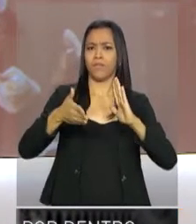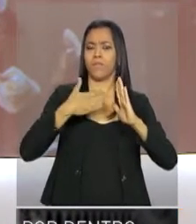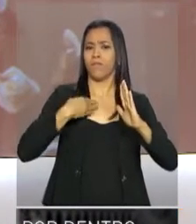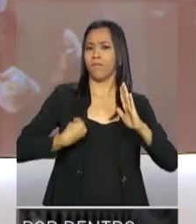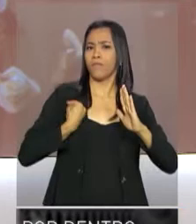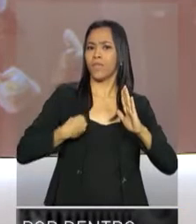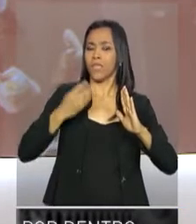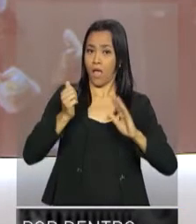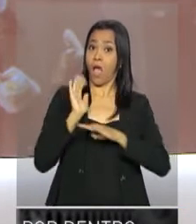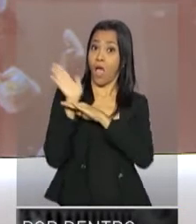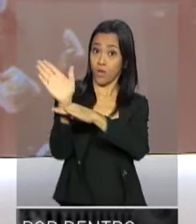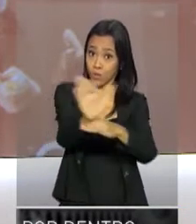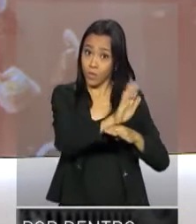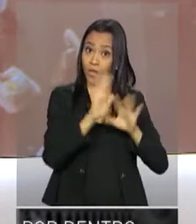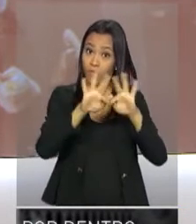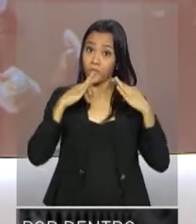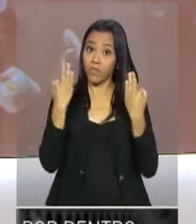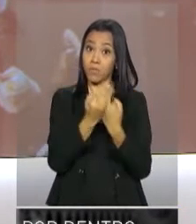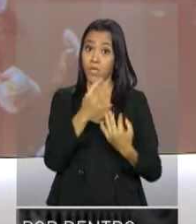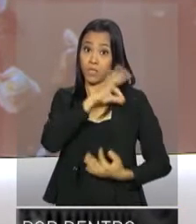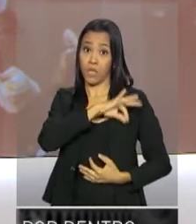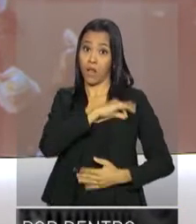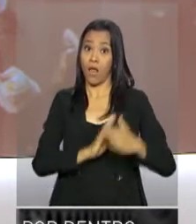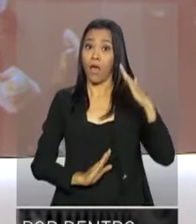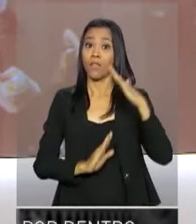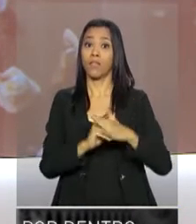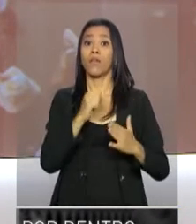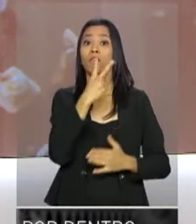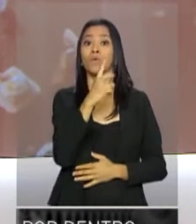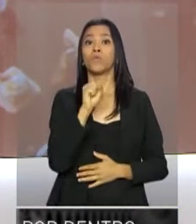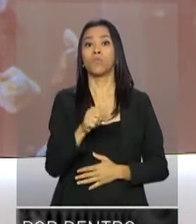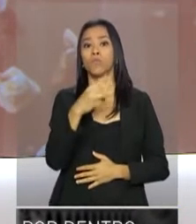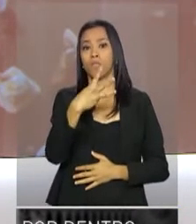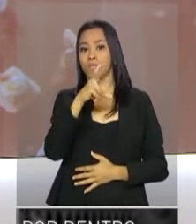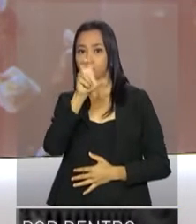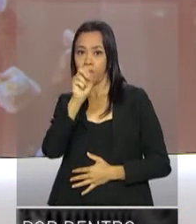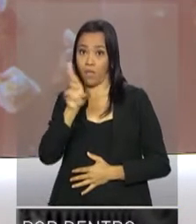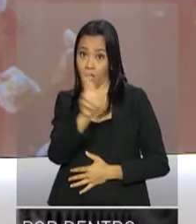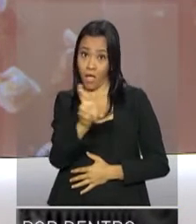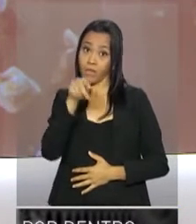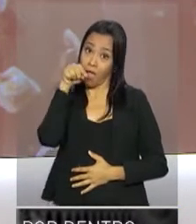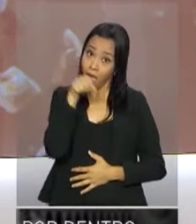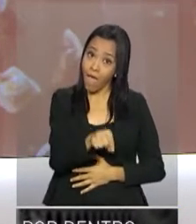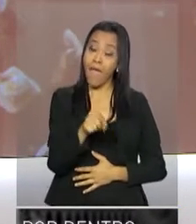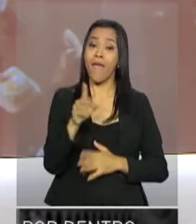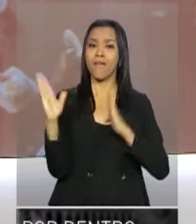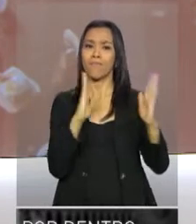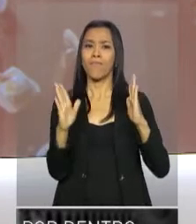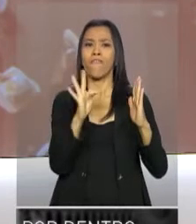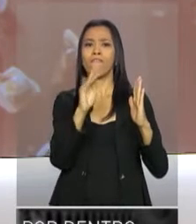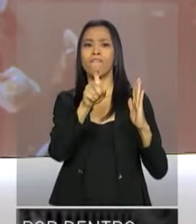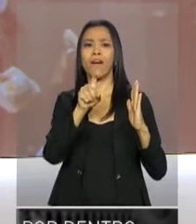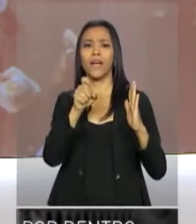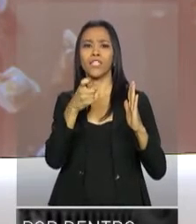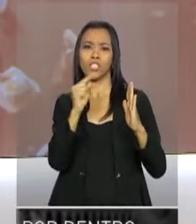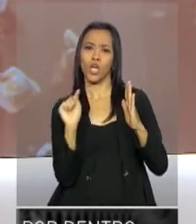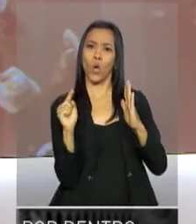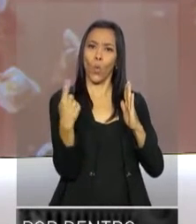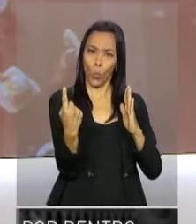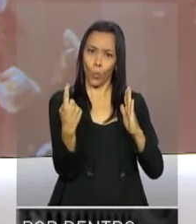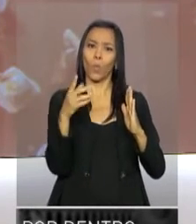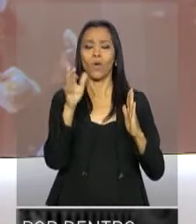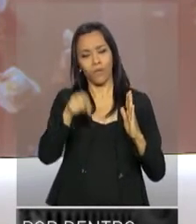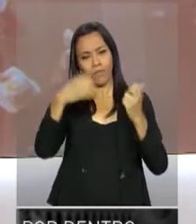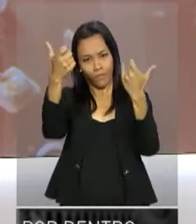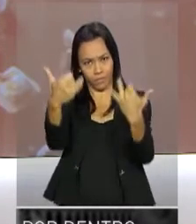famílias com renda mensal de até R$ 2.350. Essa é a faixa 1,5 do programa, como explica o